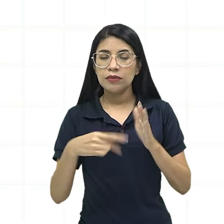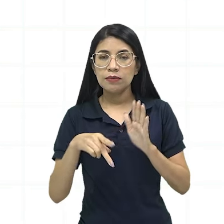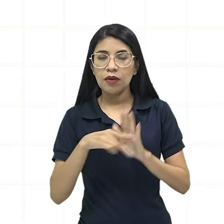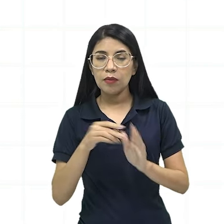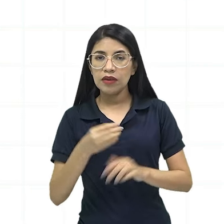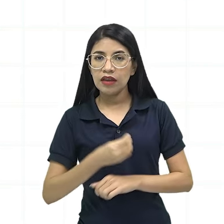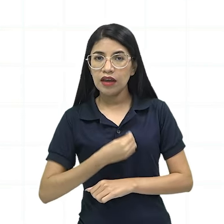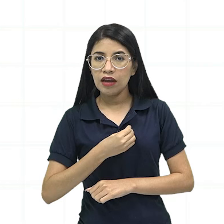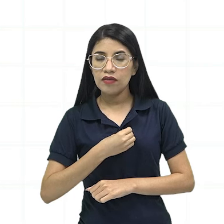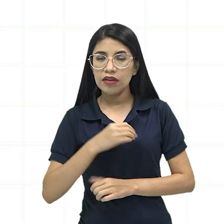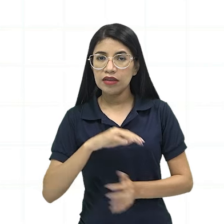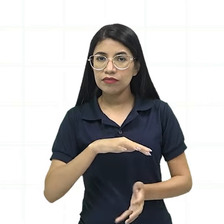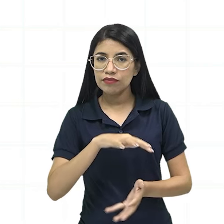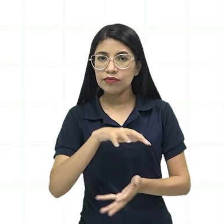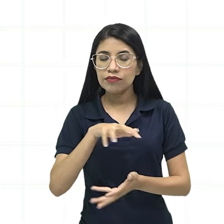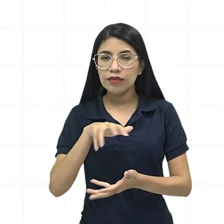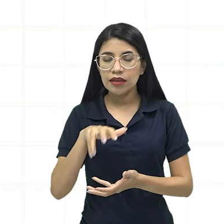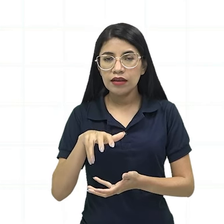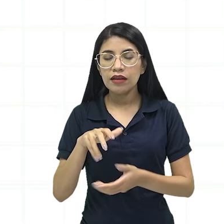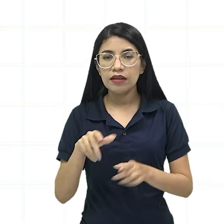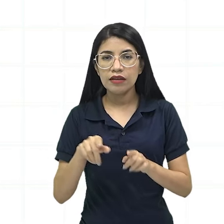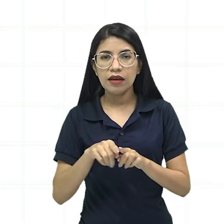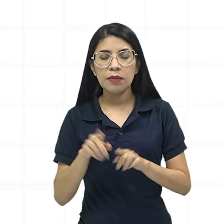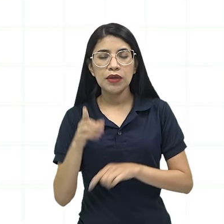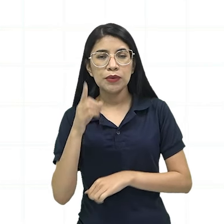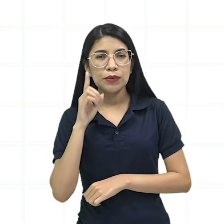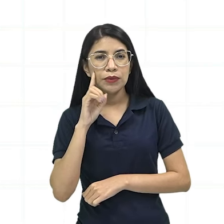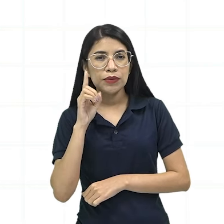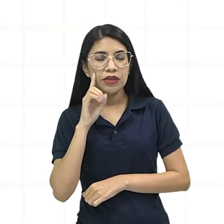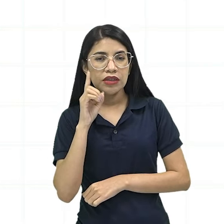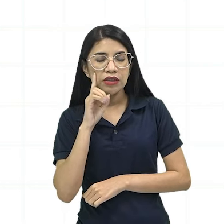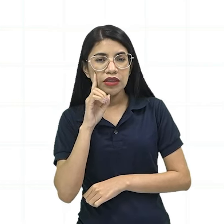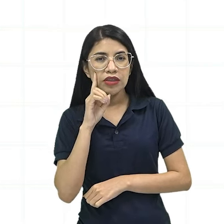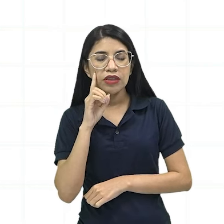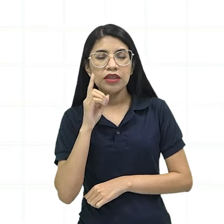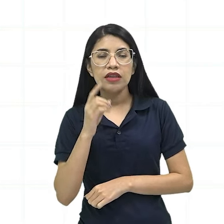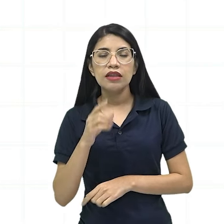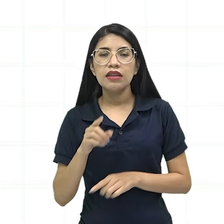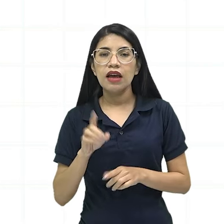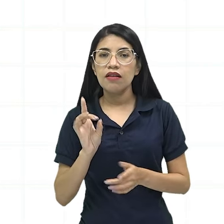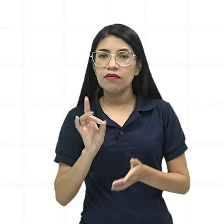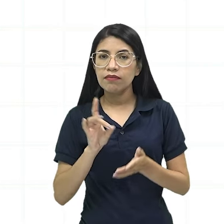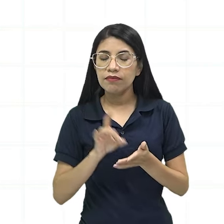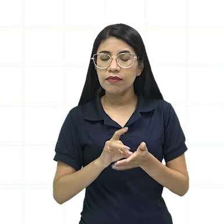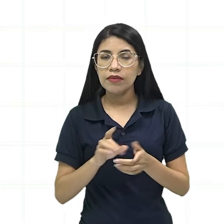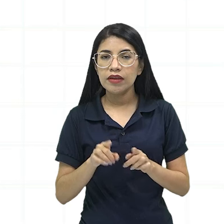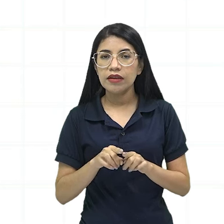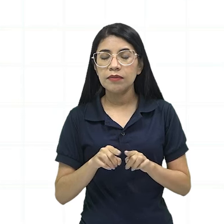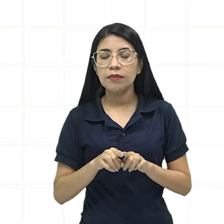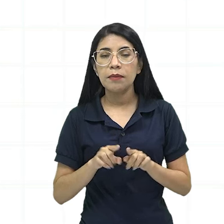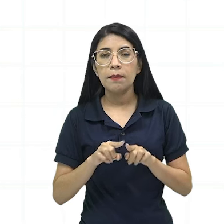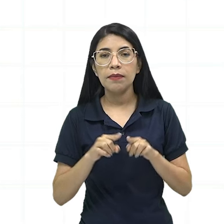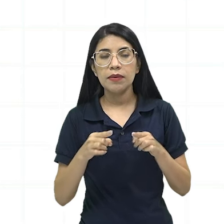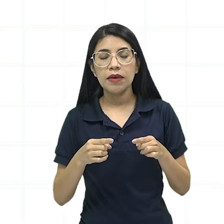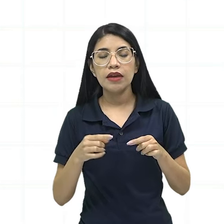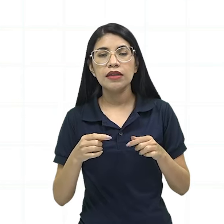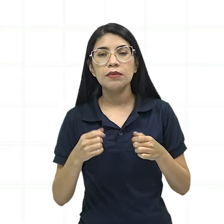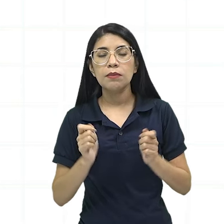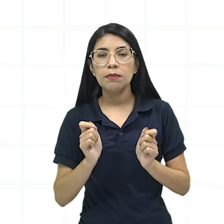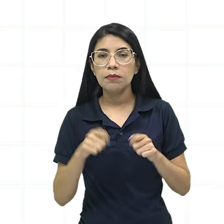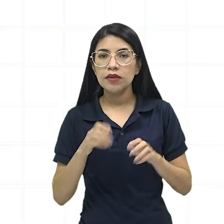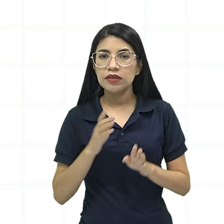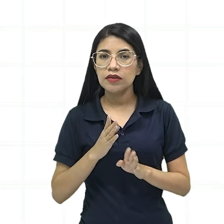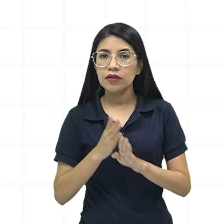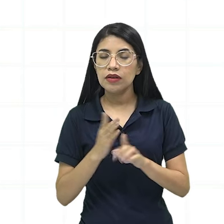terrena, ou seja, fatos da vida cotidiana, da vida, né, da realidade material, mas também você